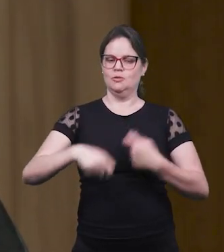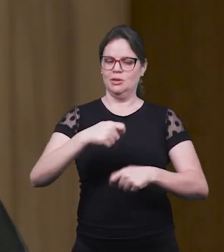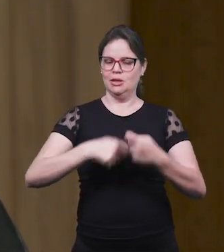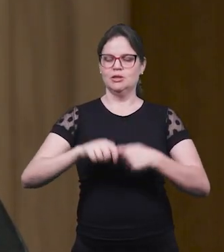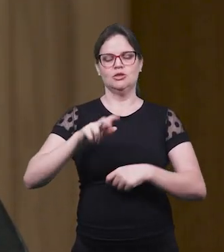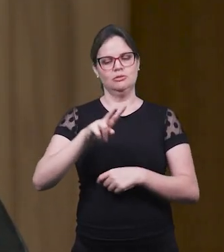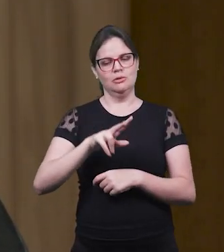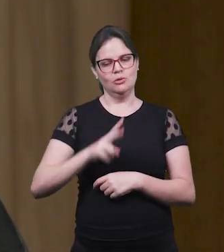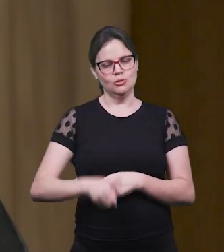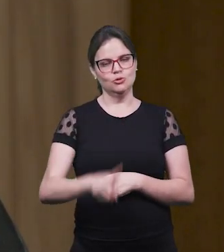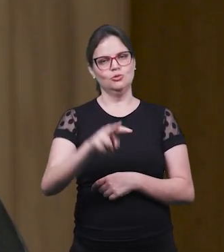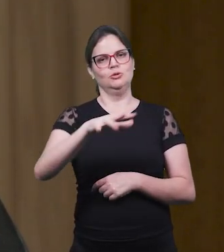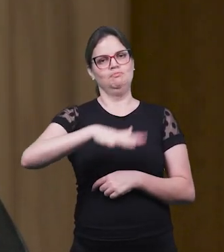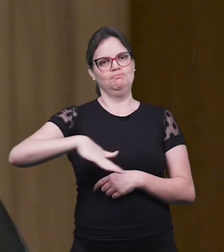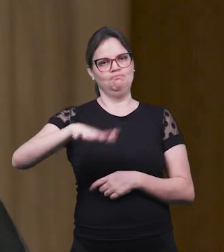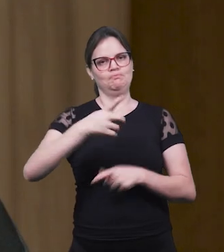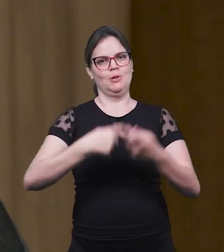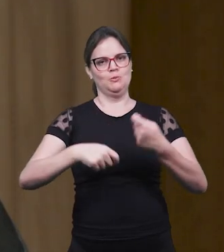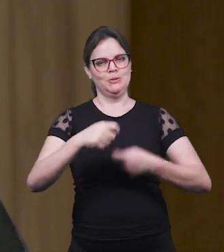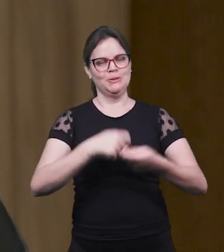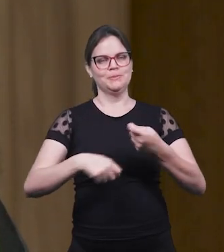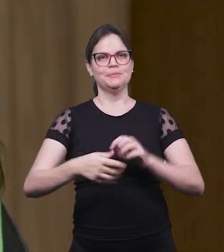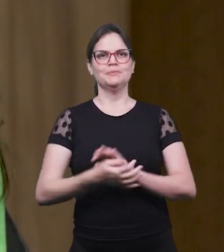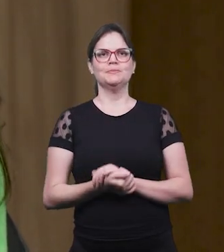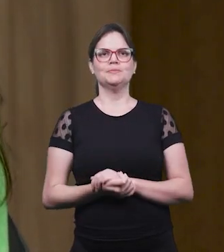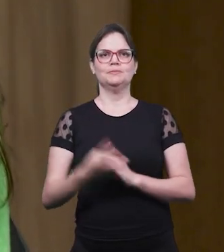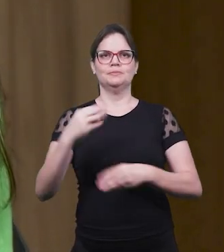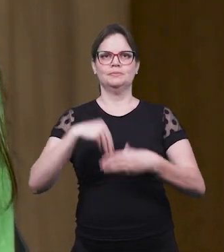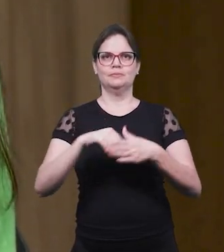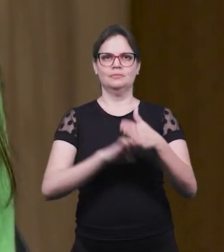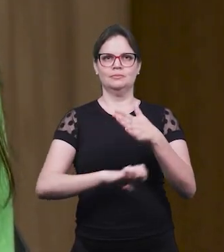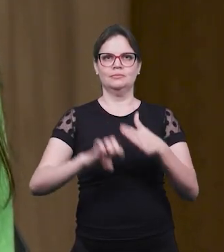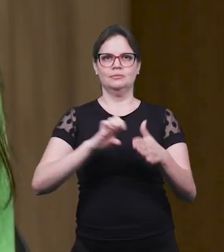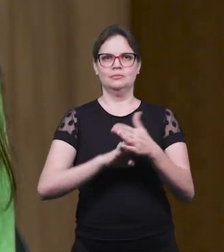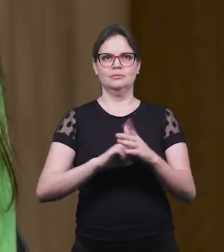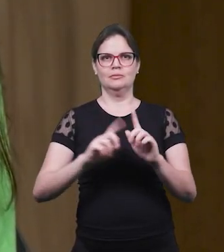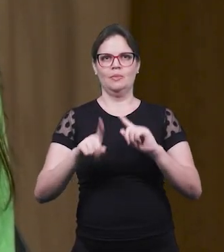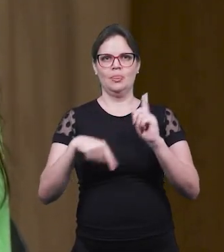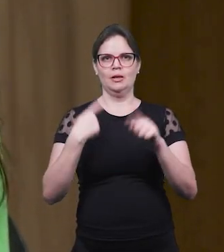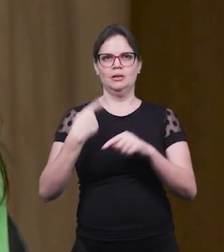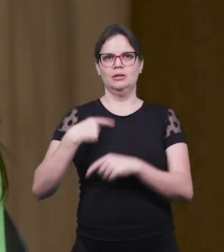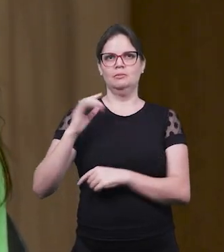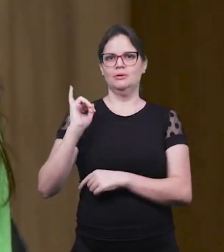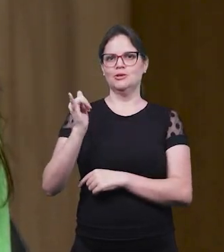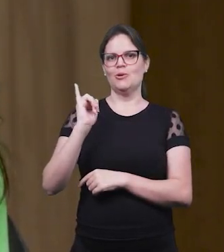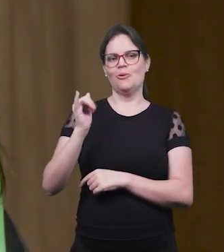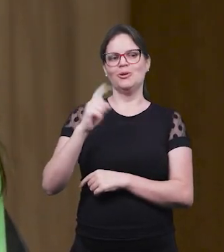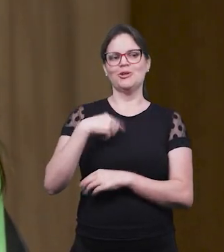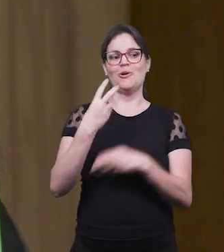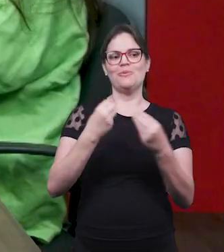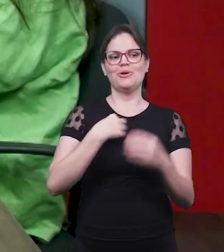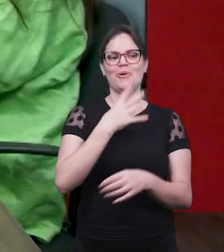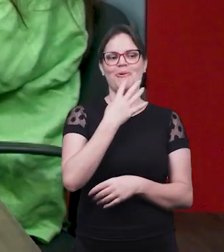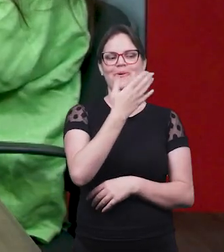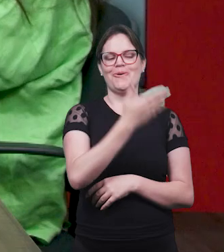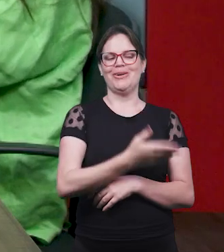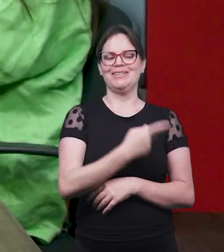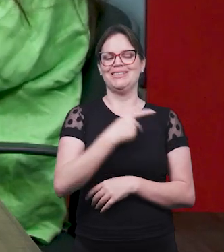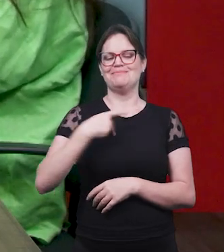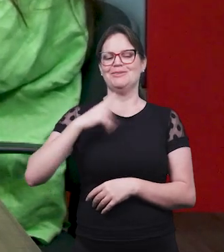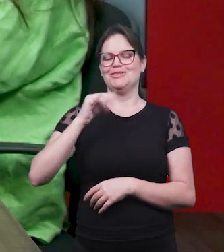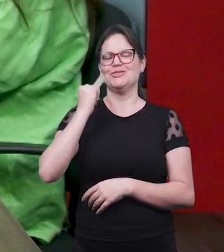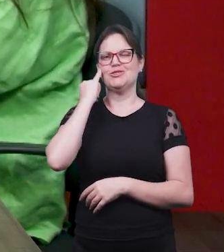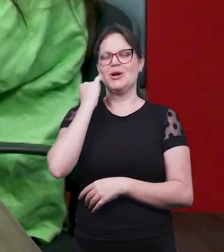administrativa dessa empresa. E depois eu conto para vocês que foi assim que eu conheci. Eu